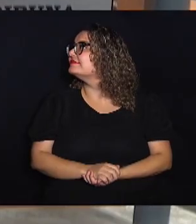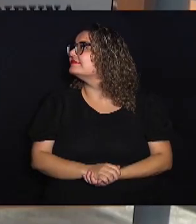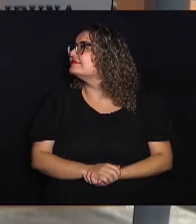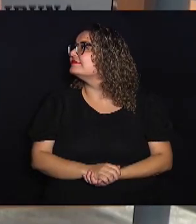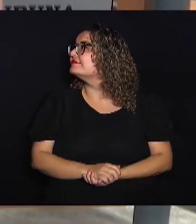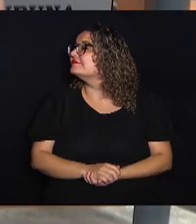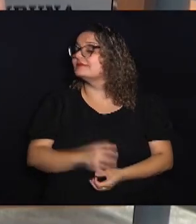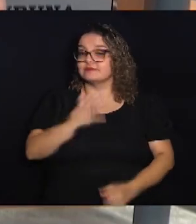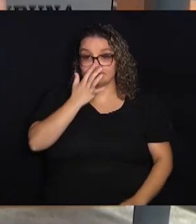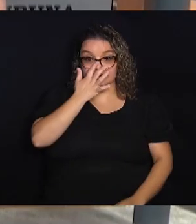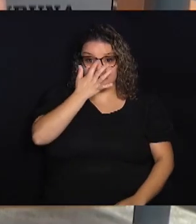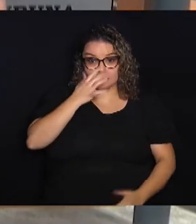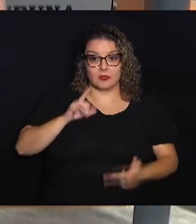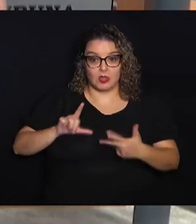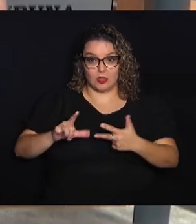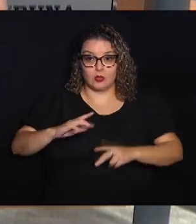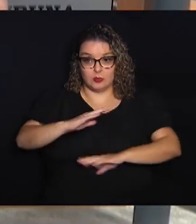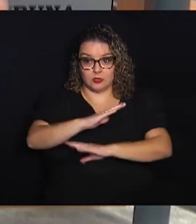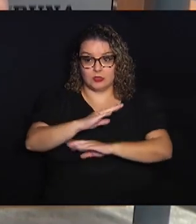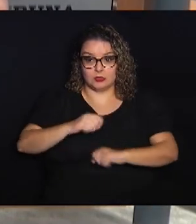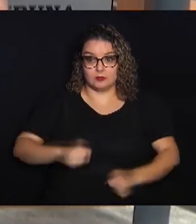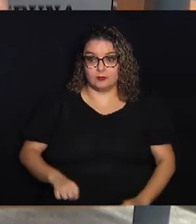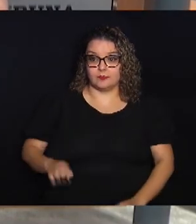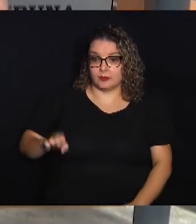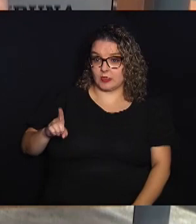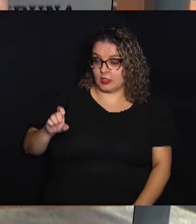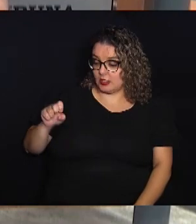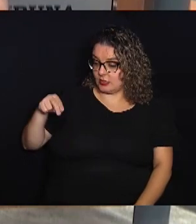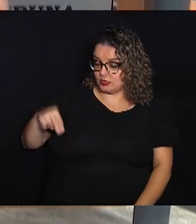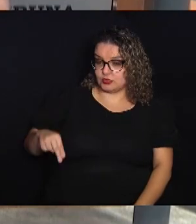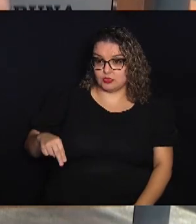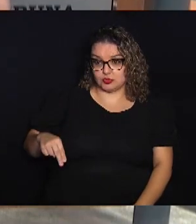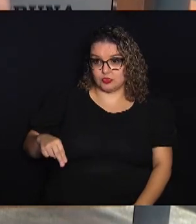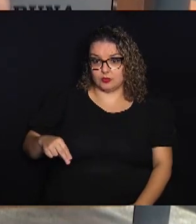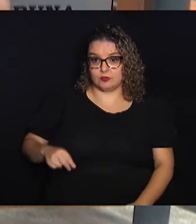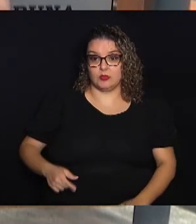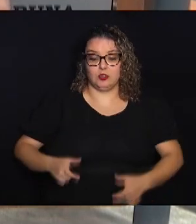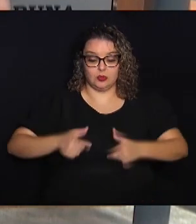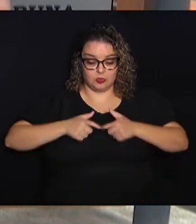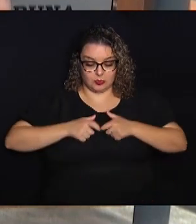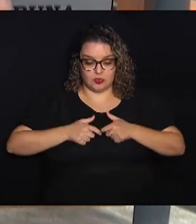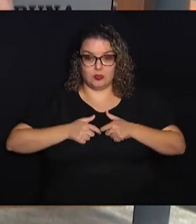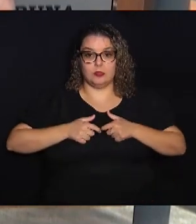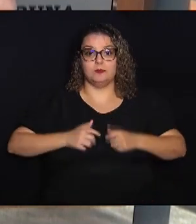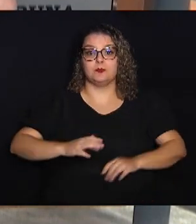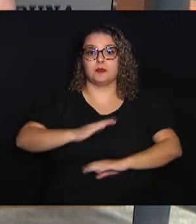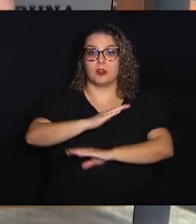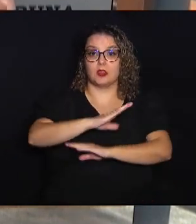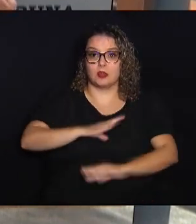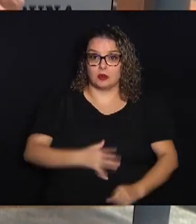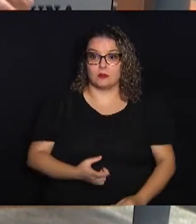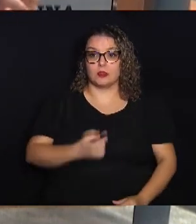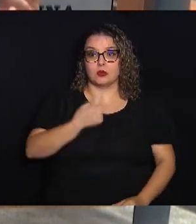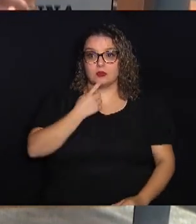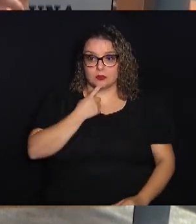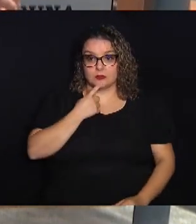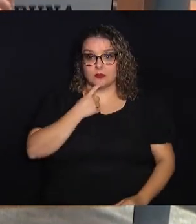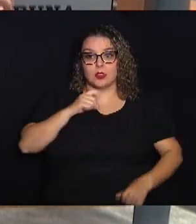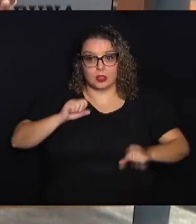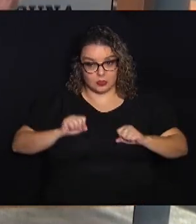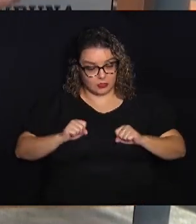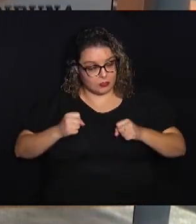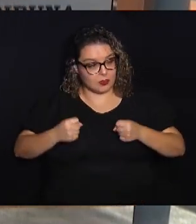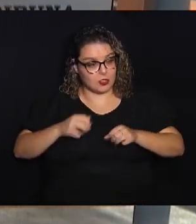O Legislativo Campineiro concedeu a Edson Boaventura Júnior a medalha Câmara Municipal de Campinas em dedicação